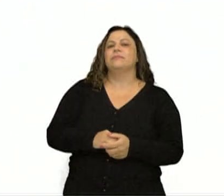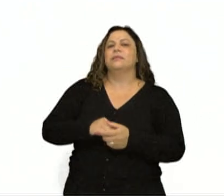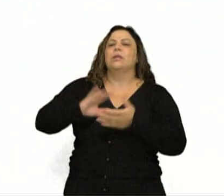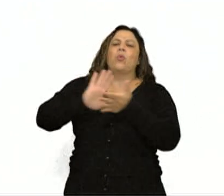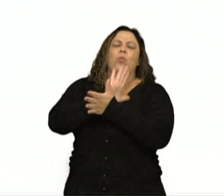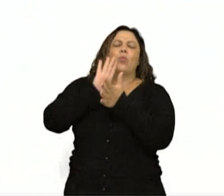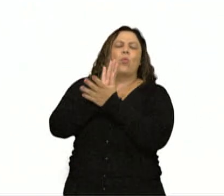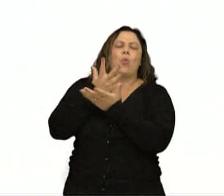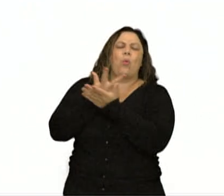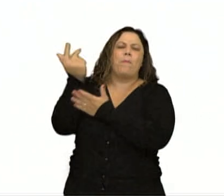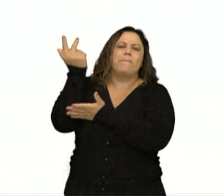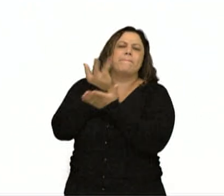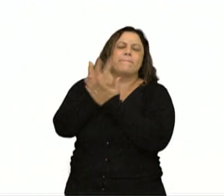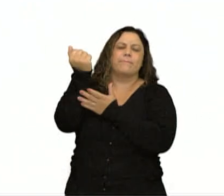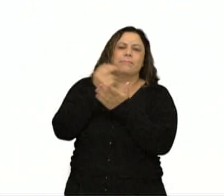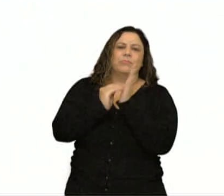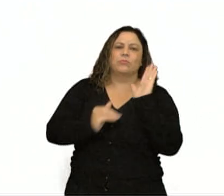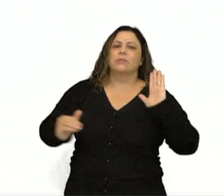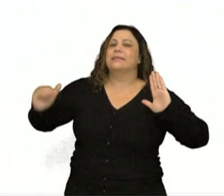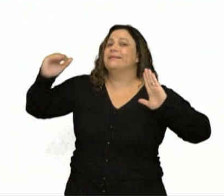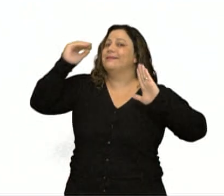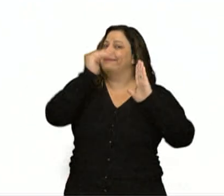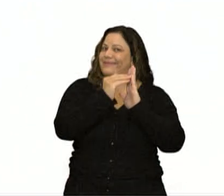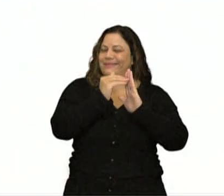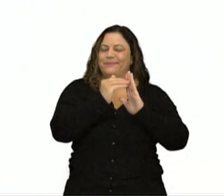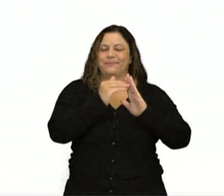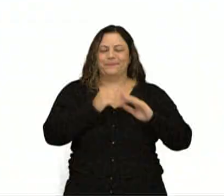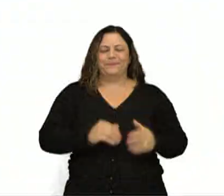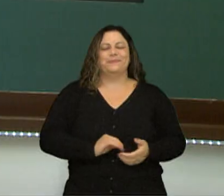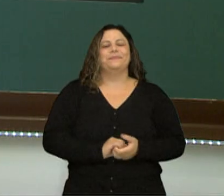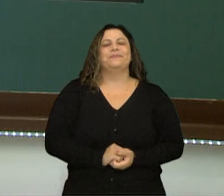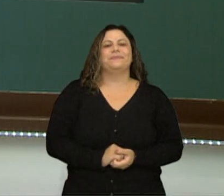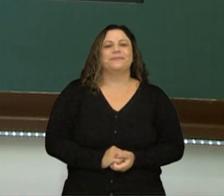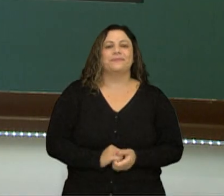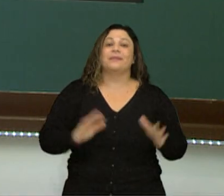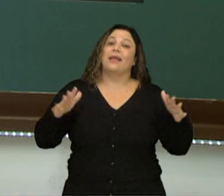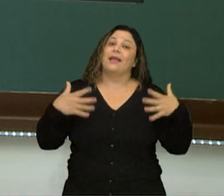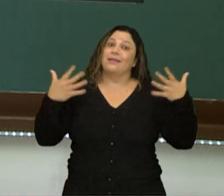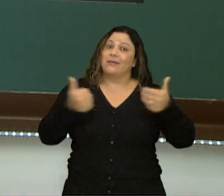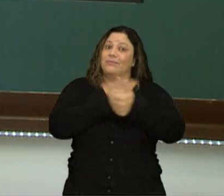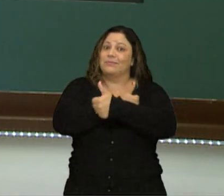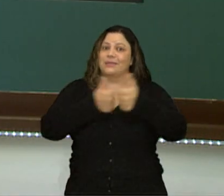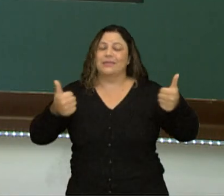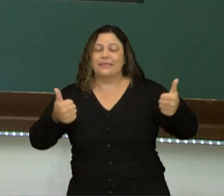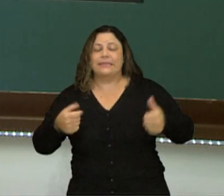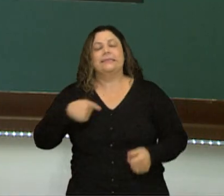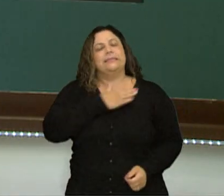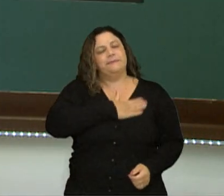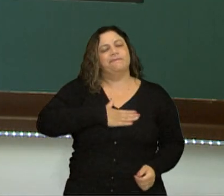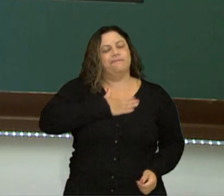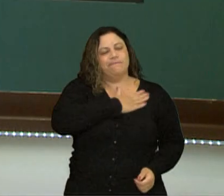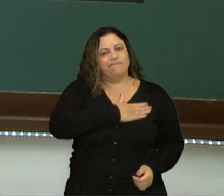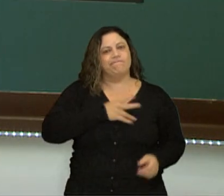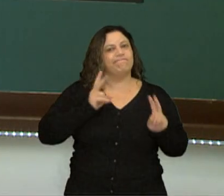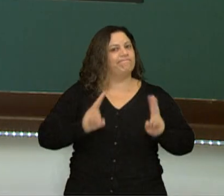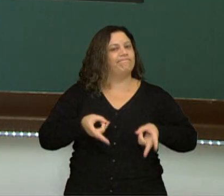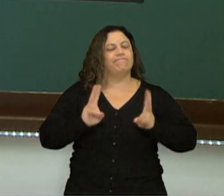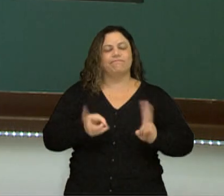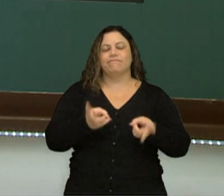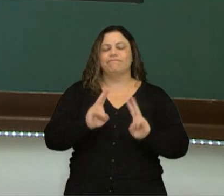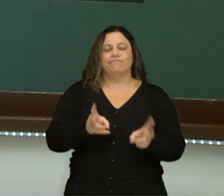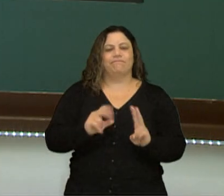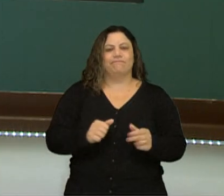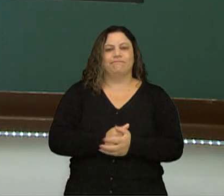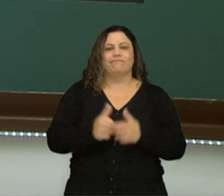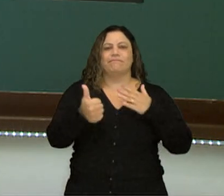exagerado atrelado aos logotipos e logomarcas. Beleza, né? Eu gostei, como sempre, eu curto